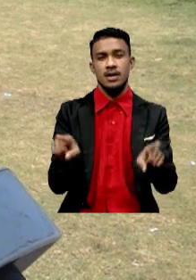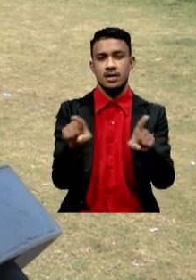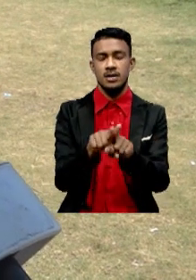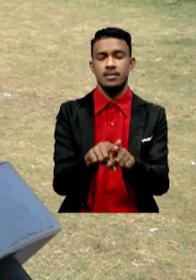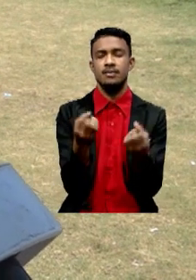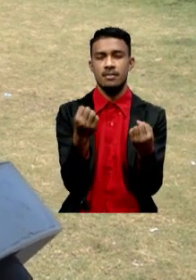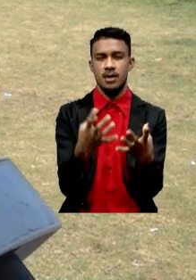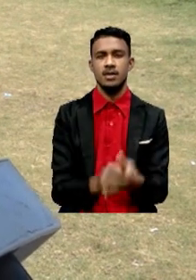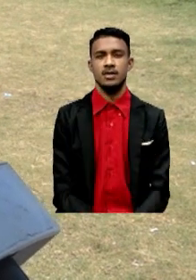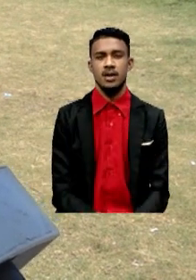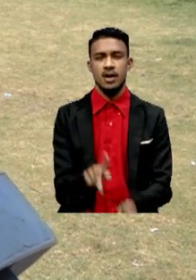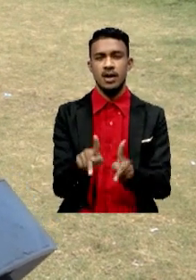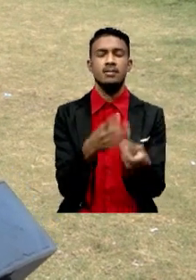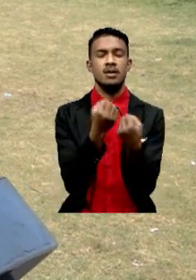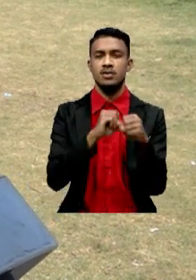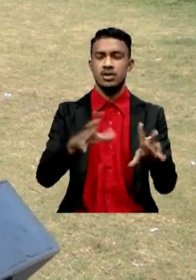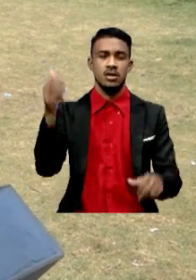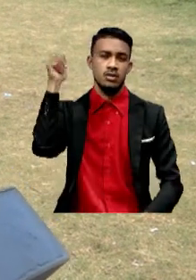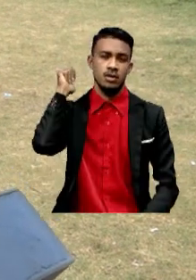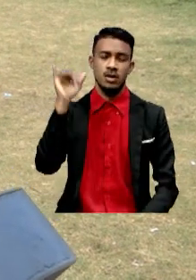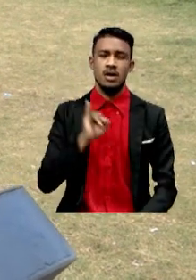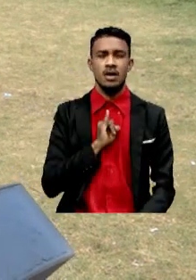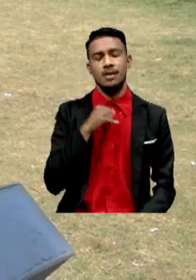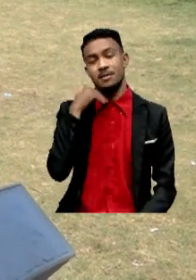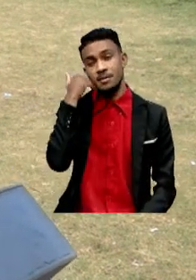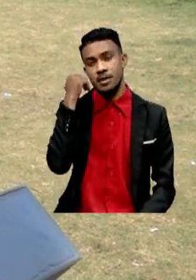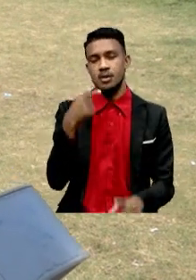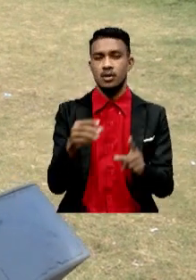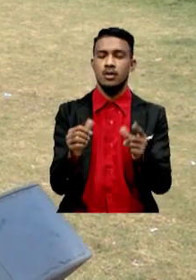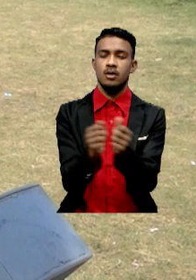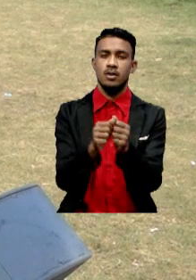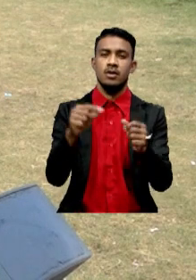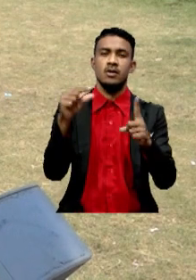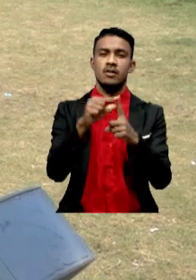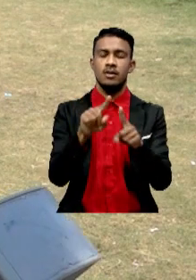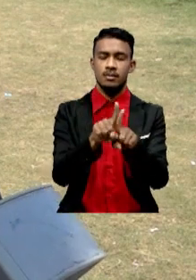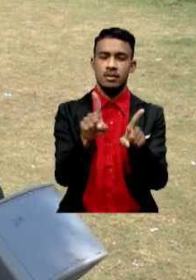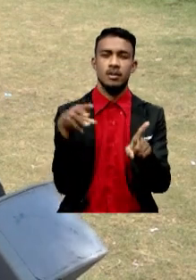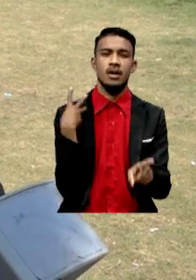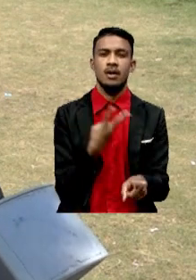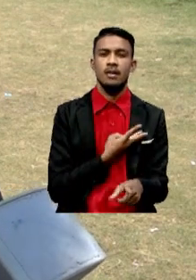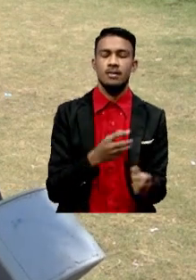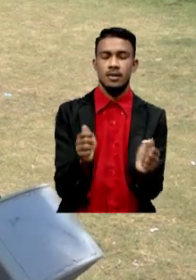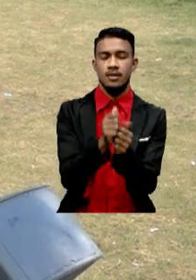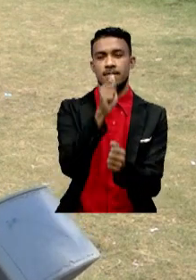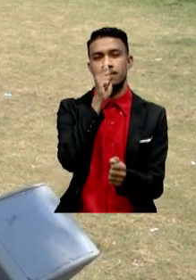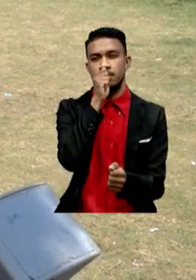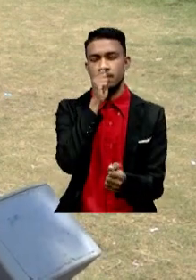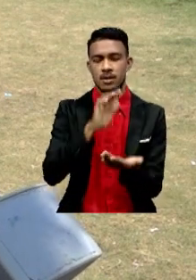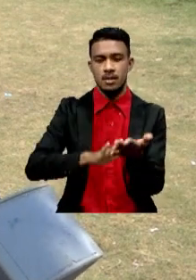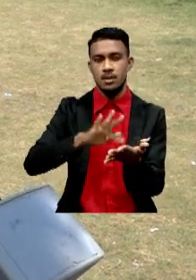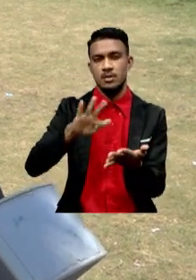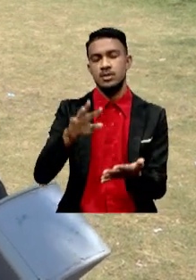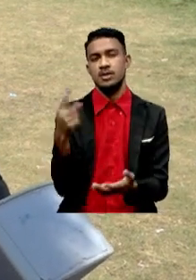barak, é uma russa que ele recutuca. Há uma moeda de telefone, né? Mas bem, a mim, entusiasmado, a mim, espírito na fata, um